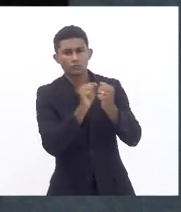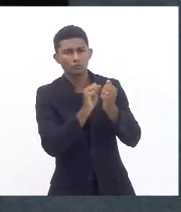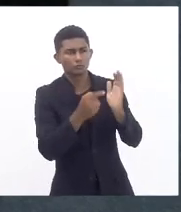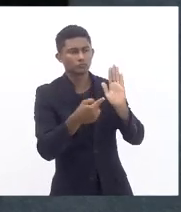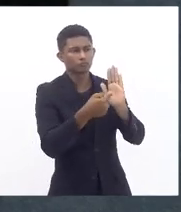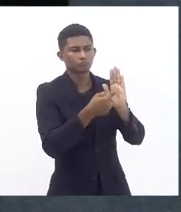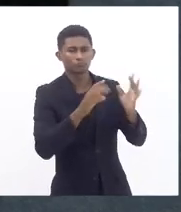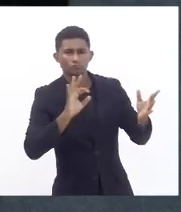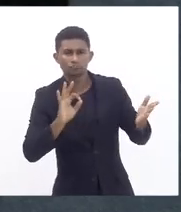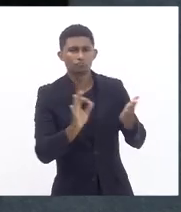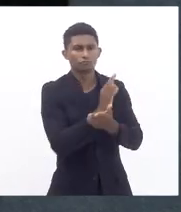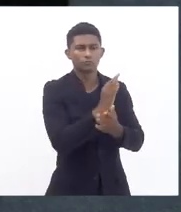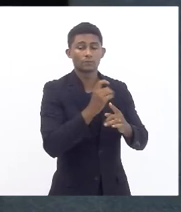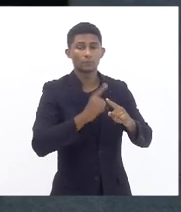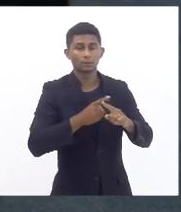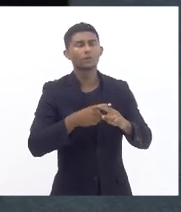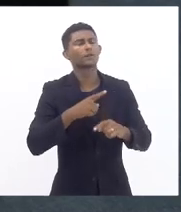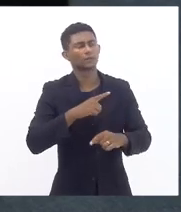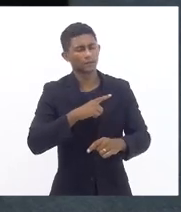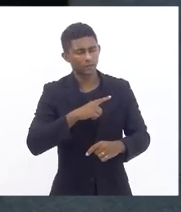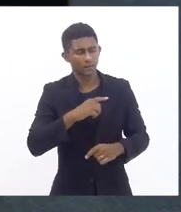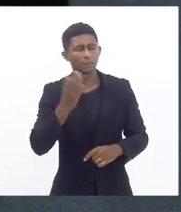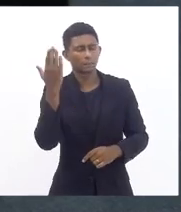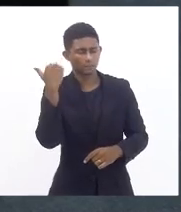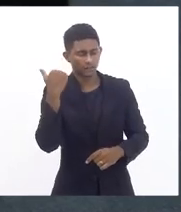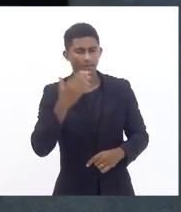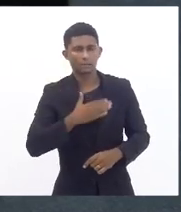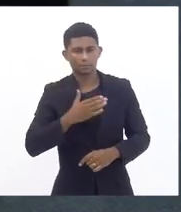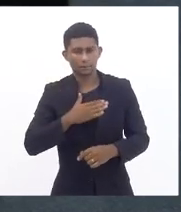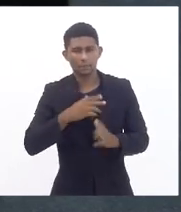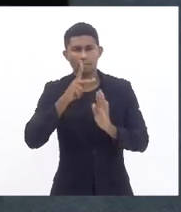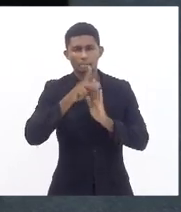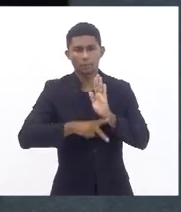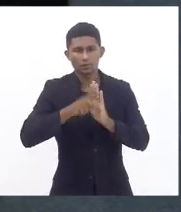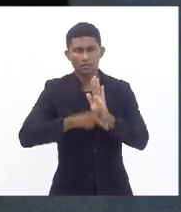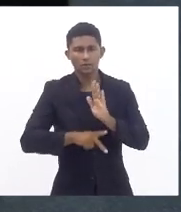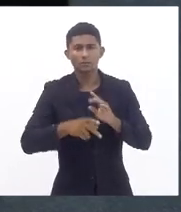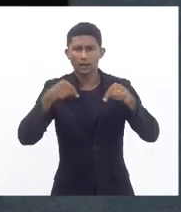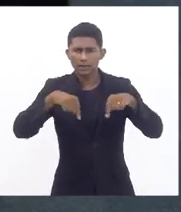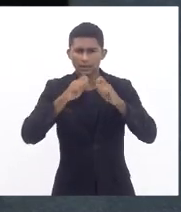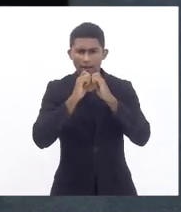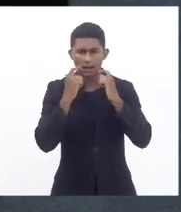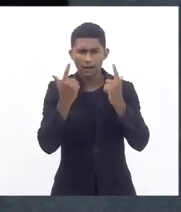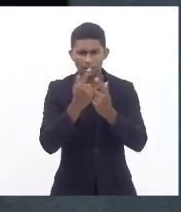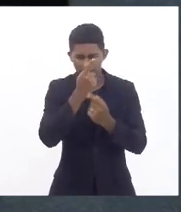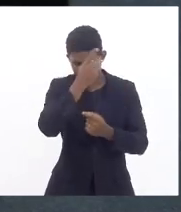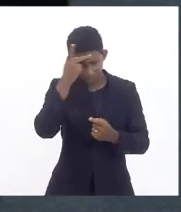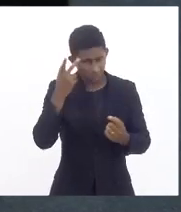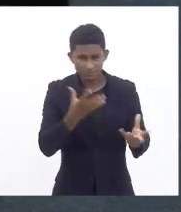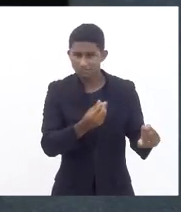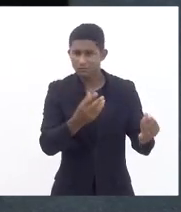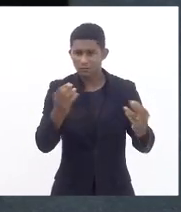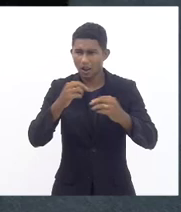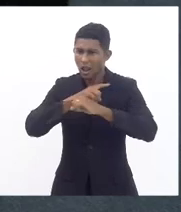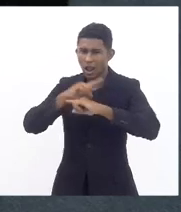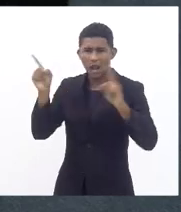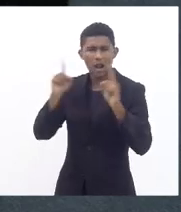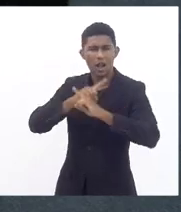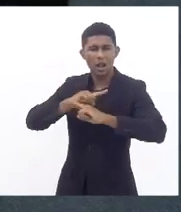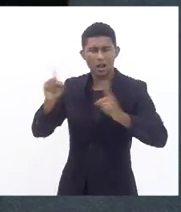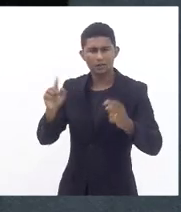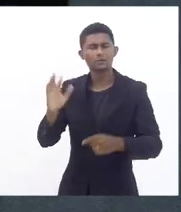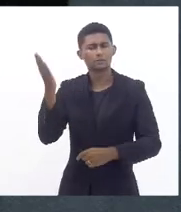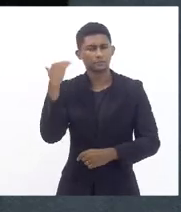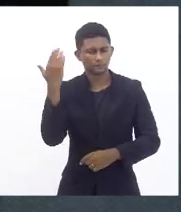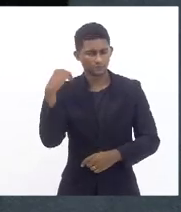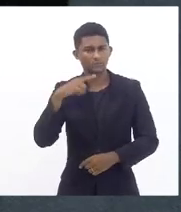um projeto antigo que foi motivo, inclusive, de duras críticas nesta casa, e eu vou voltar à pauta, de muito tempo